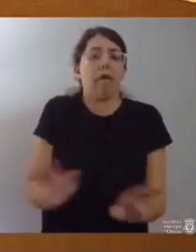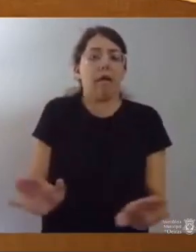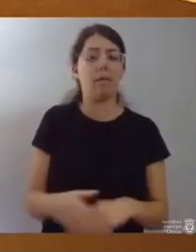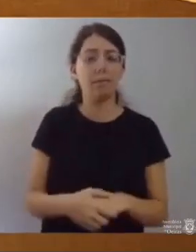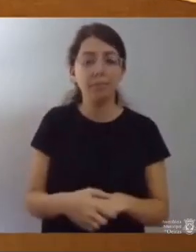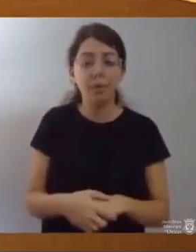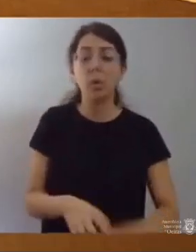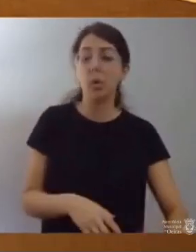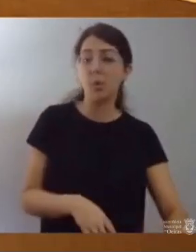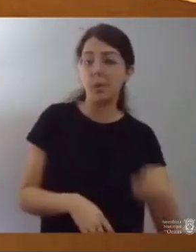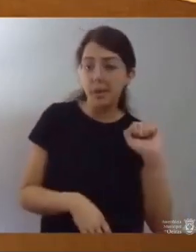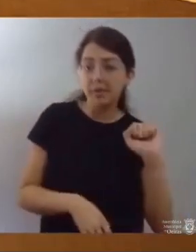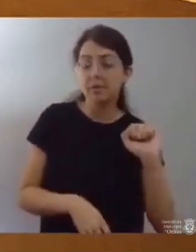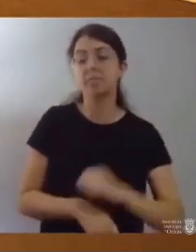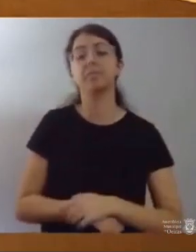Socialista